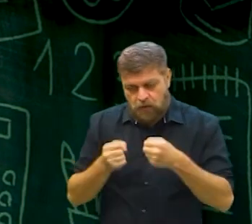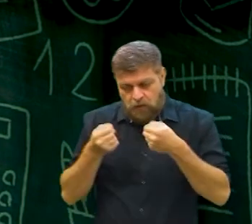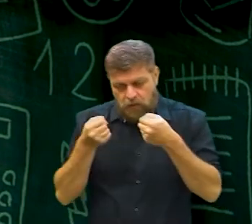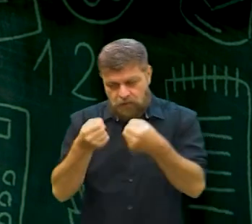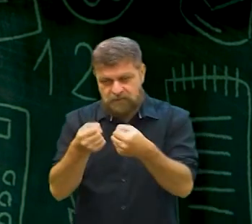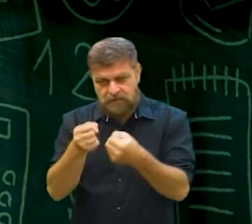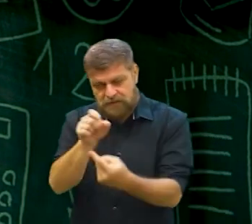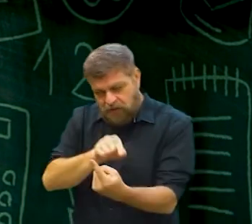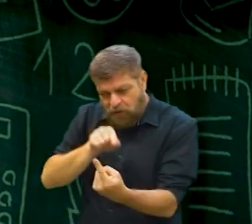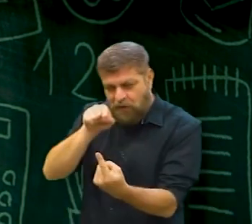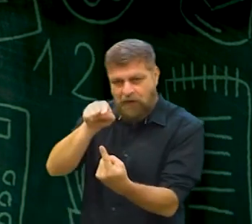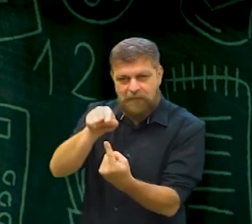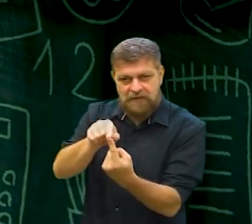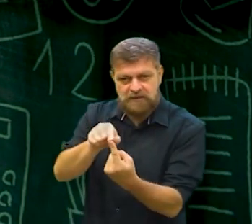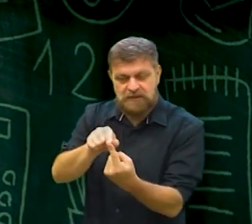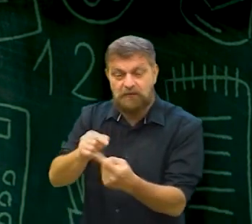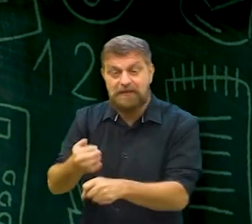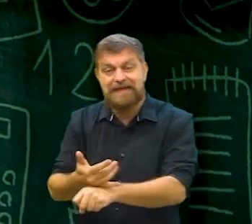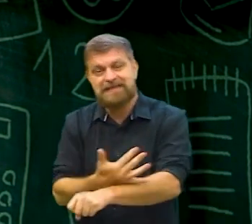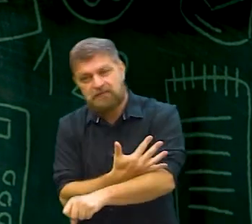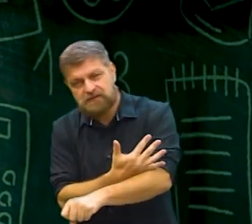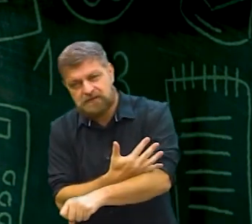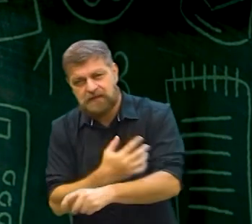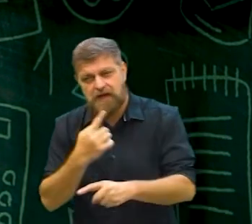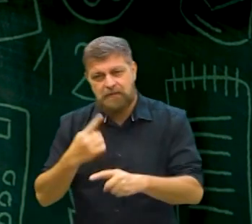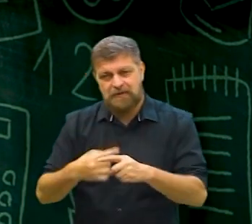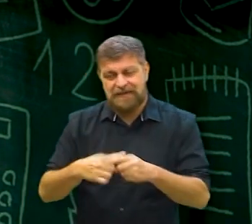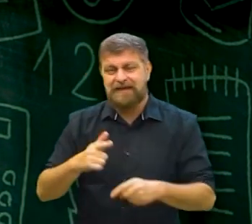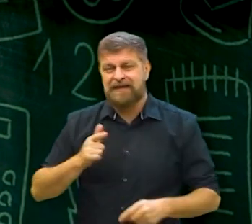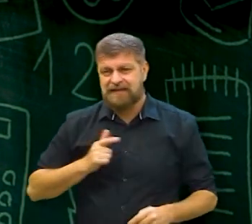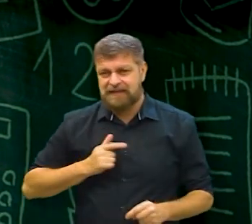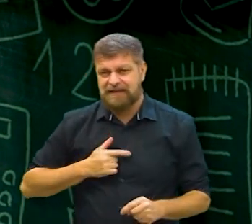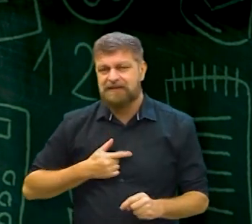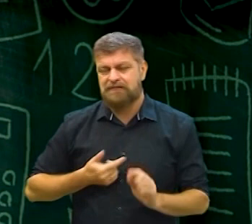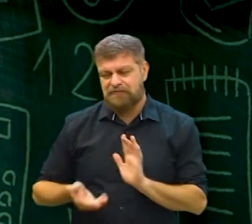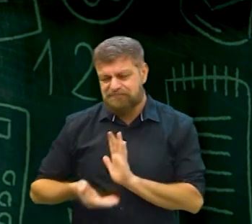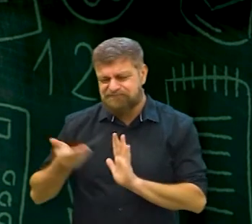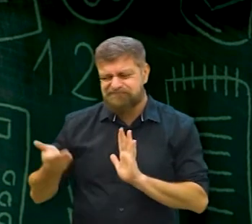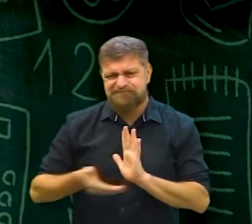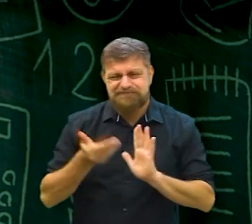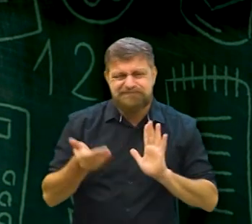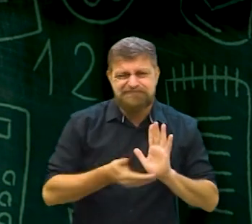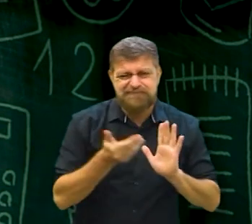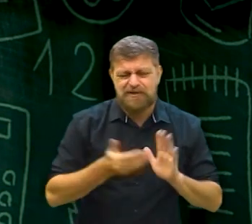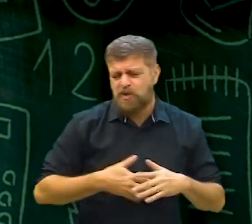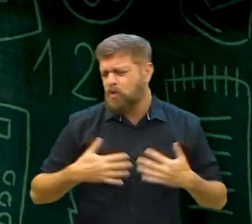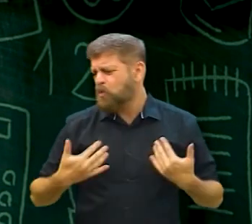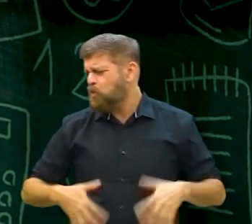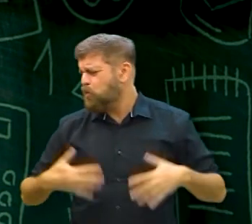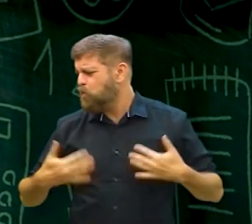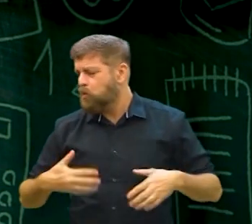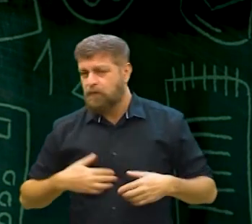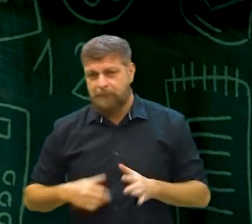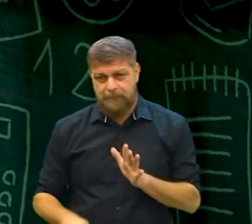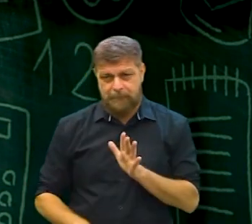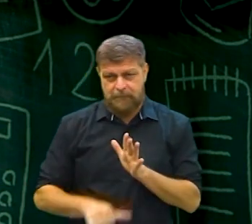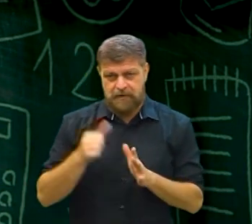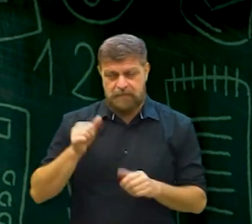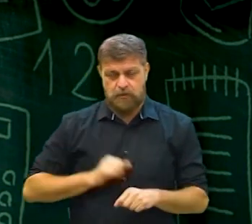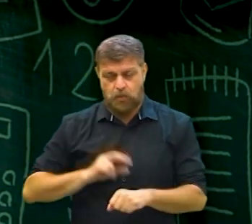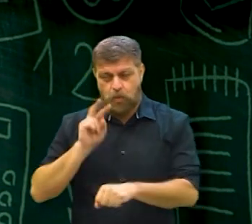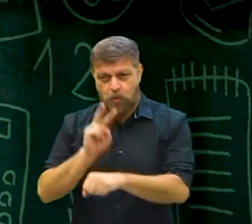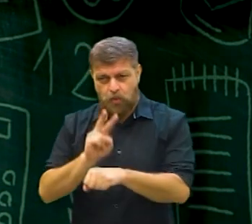todos os esforços precisam ser focados aí. Porque realmente foi uma perda bastante grande. Então, o primeiro passo